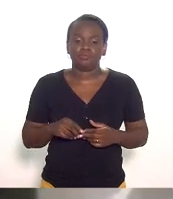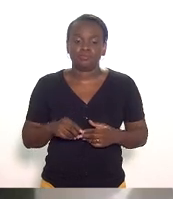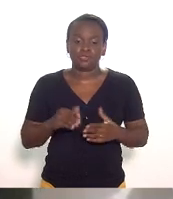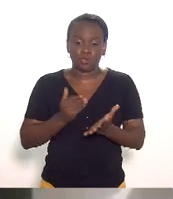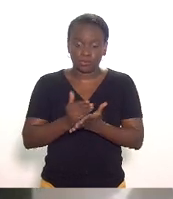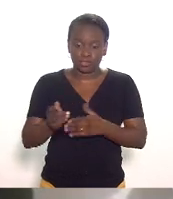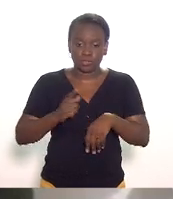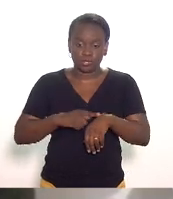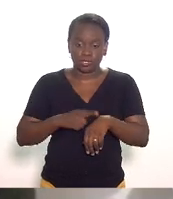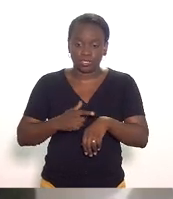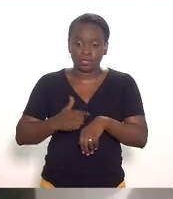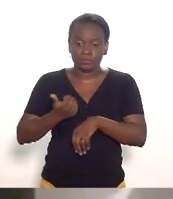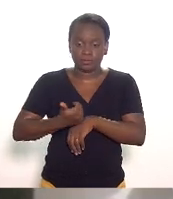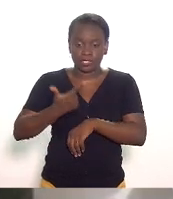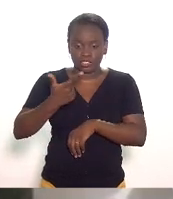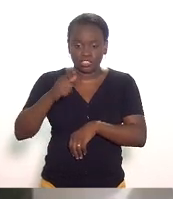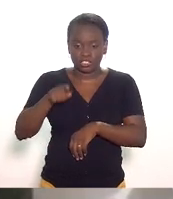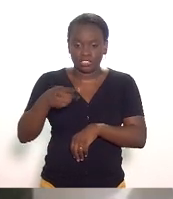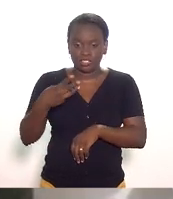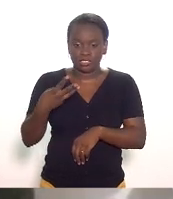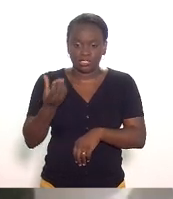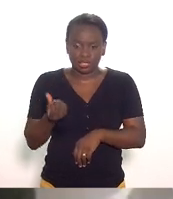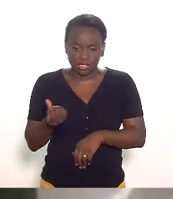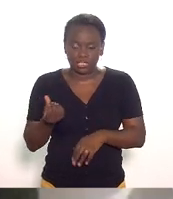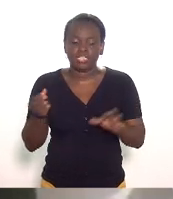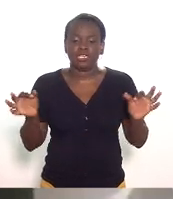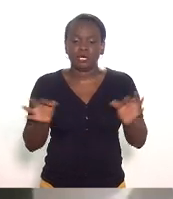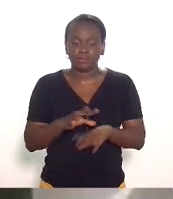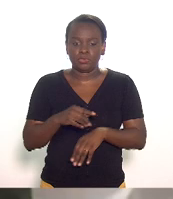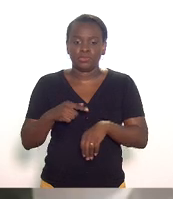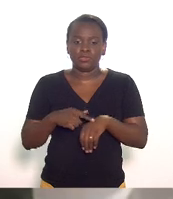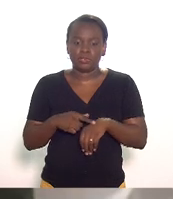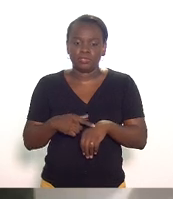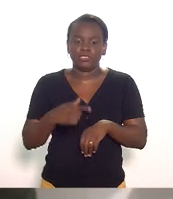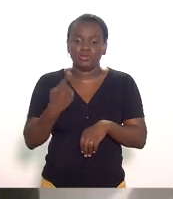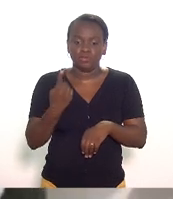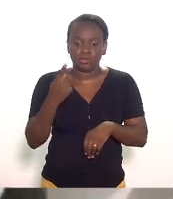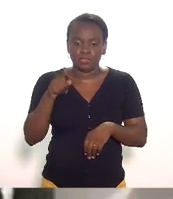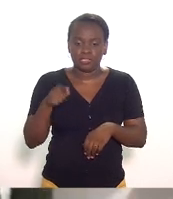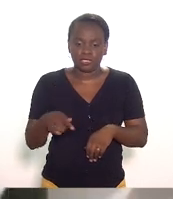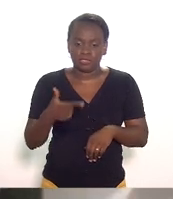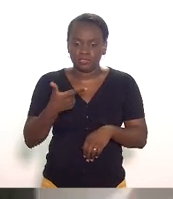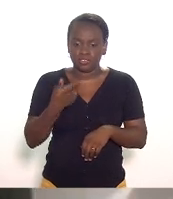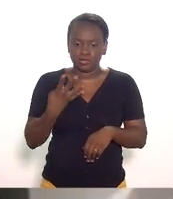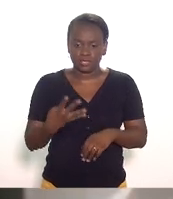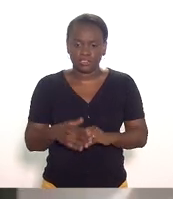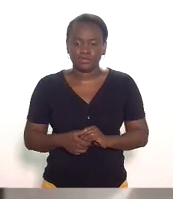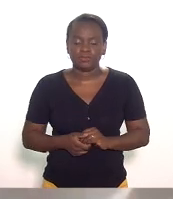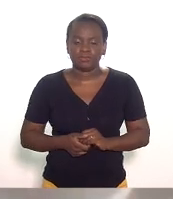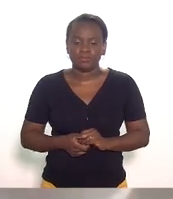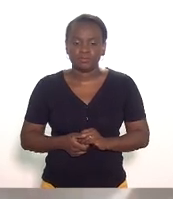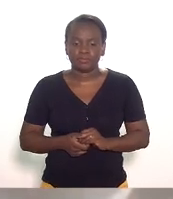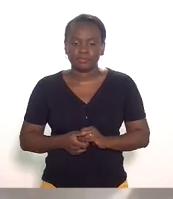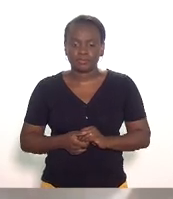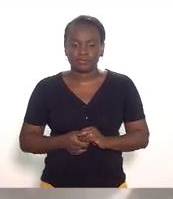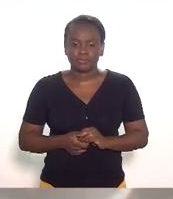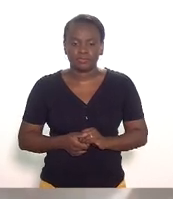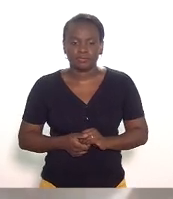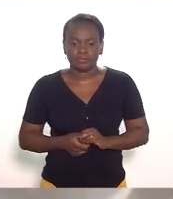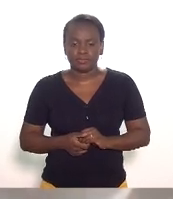que, iniciada às 12 horas e 36 minutos, encerrou-se às 13 horas e 24 minutos.